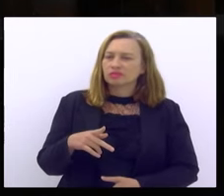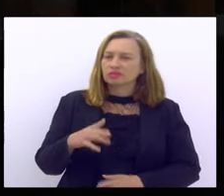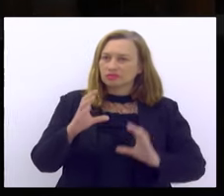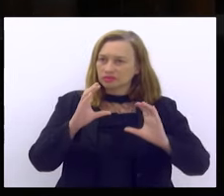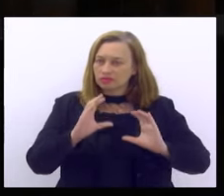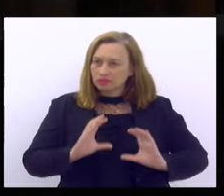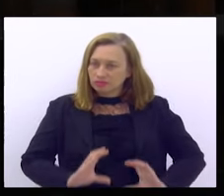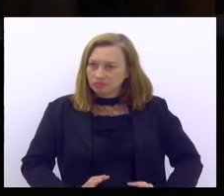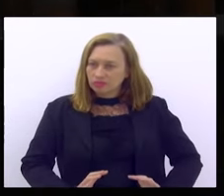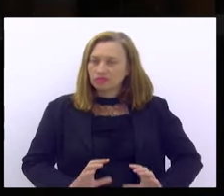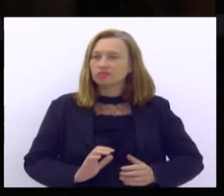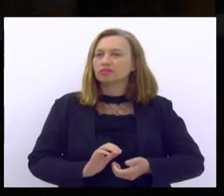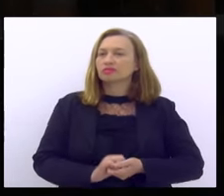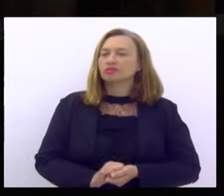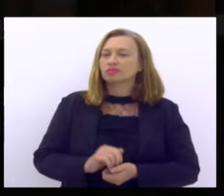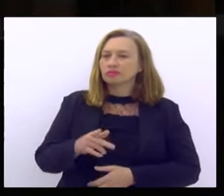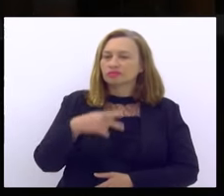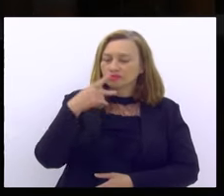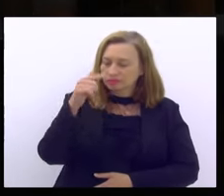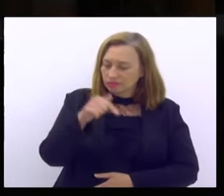como determina aqui